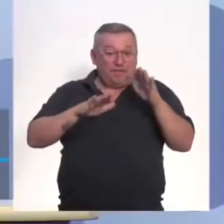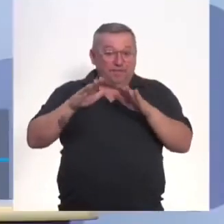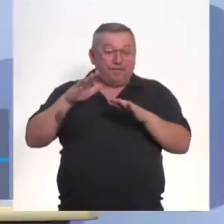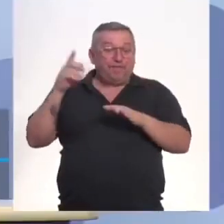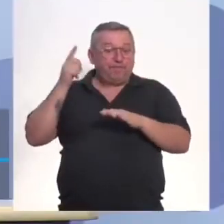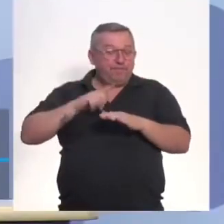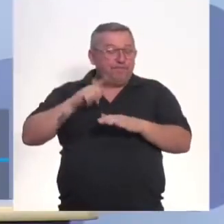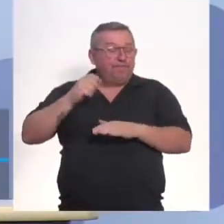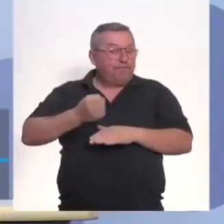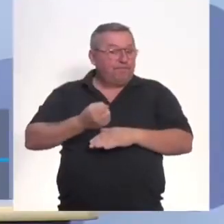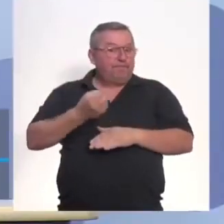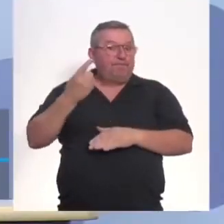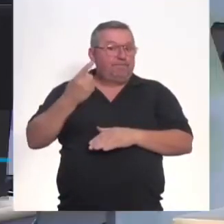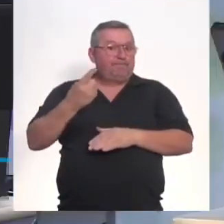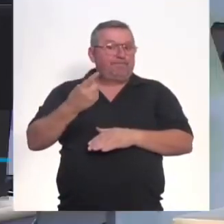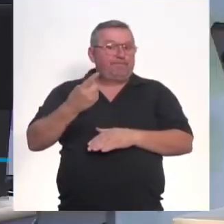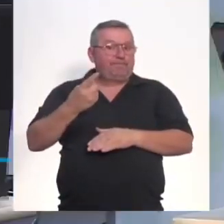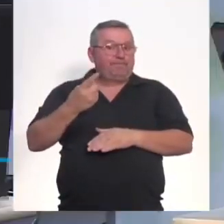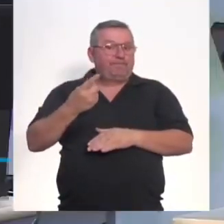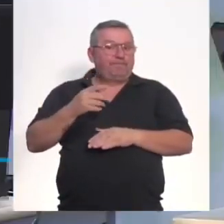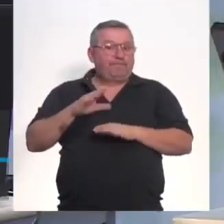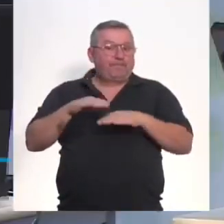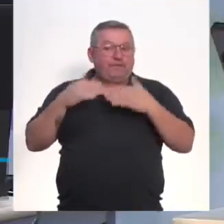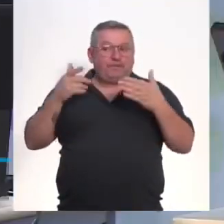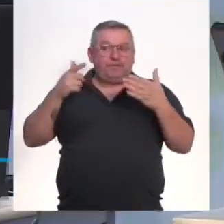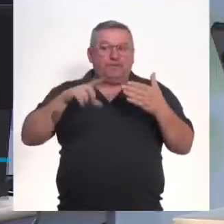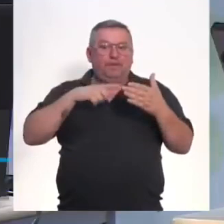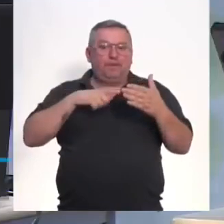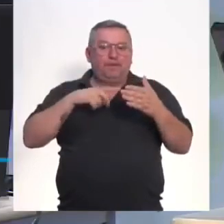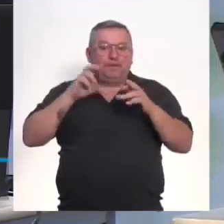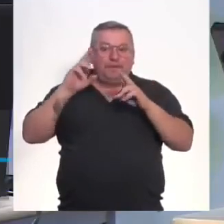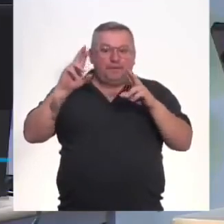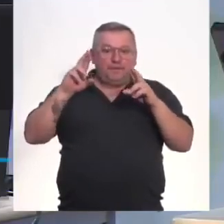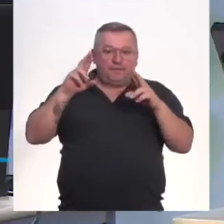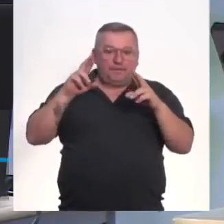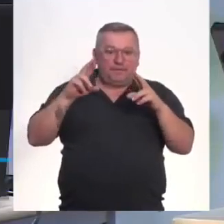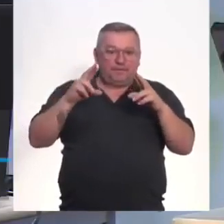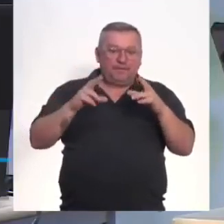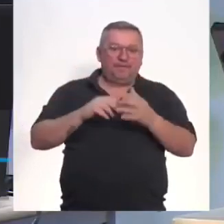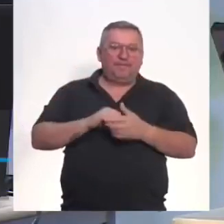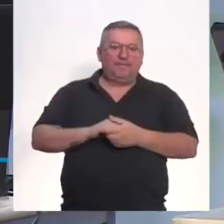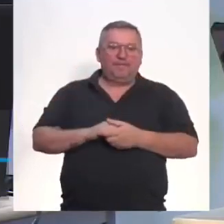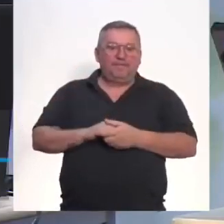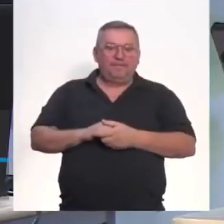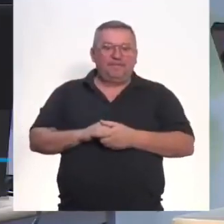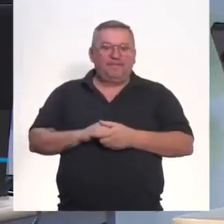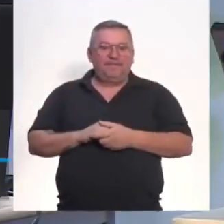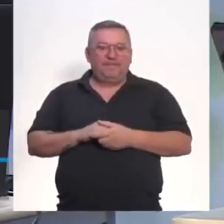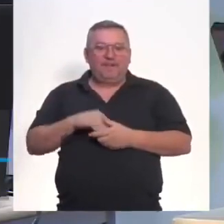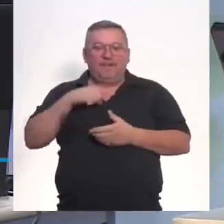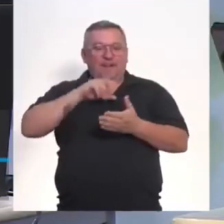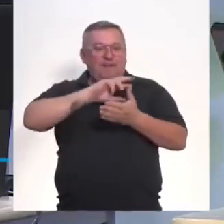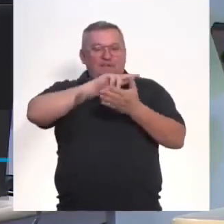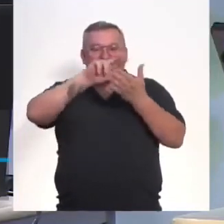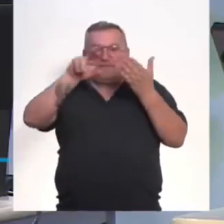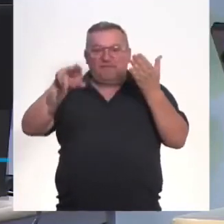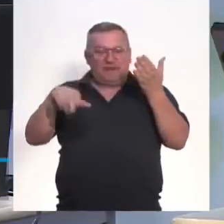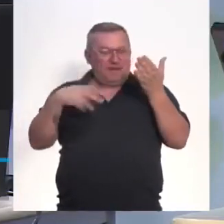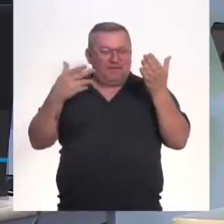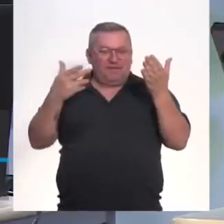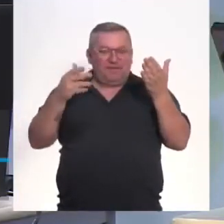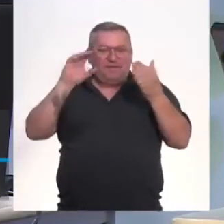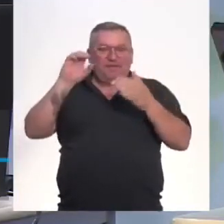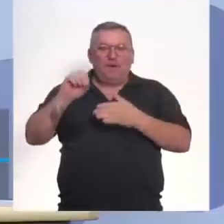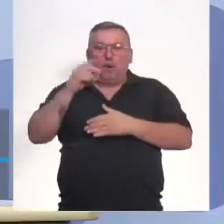vai surpreender, né? Exatamente. De onde a gente não espera, sai alguma coisa Isso. também, né? Temos vários aqui que a gente pode ficar Ou